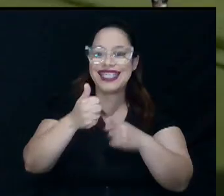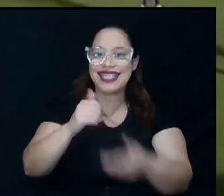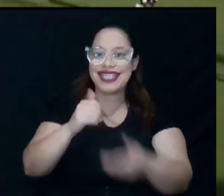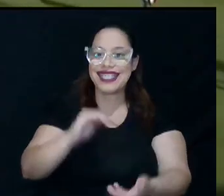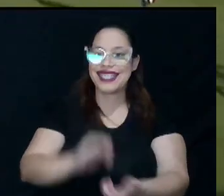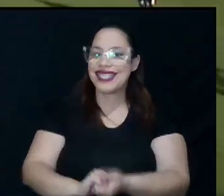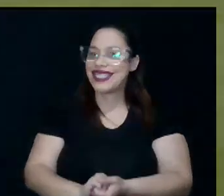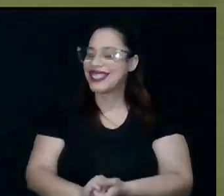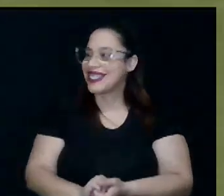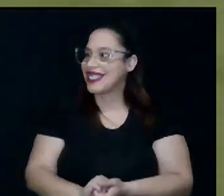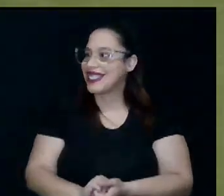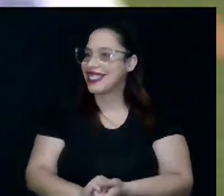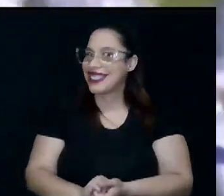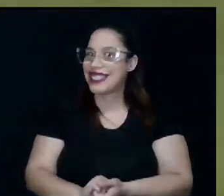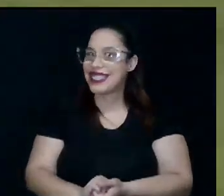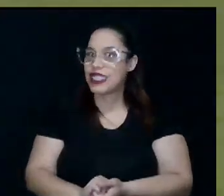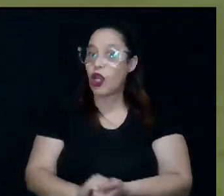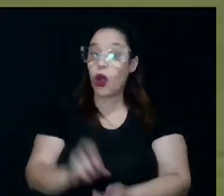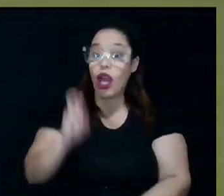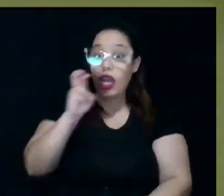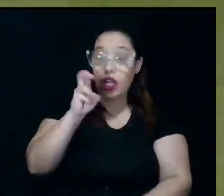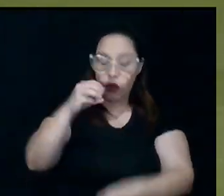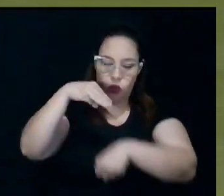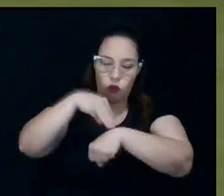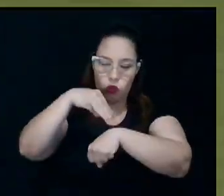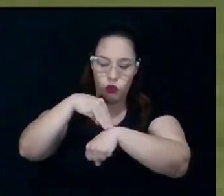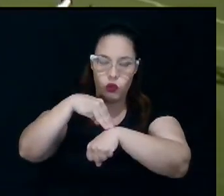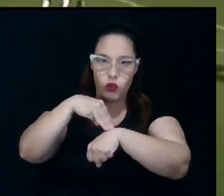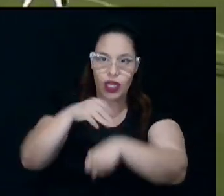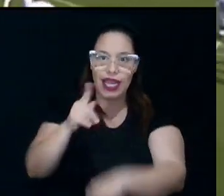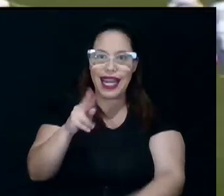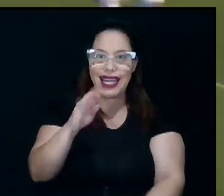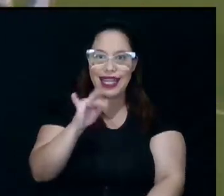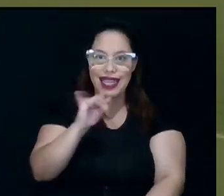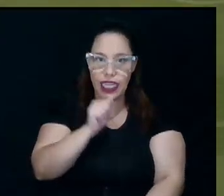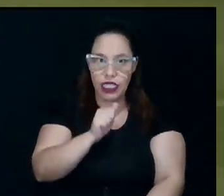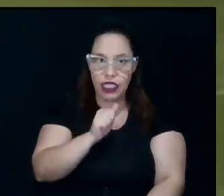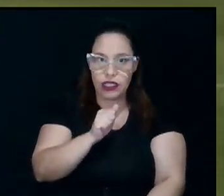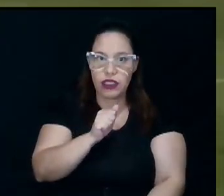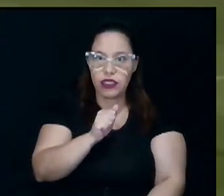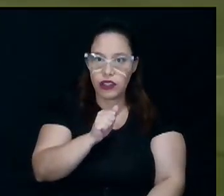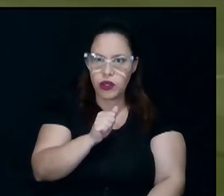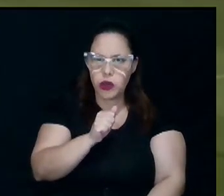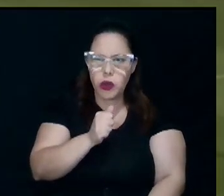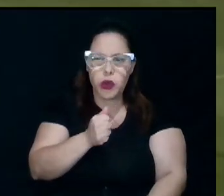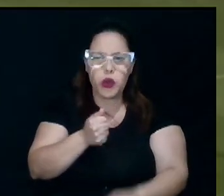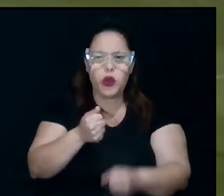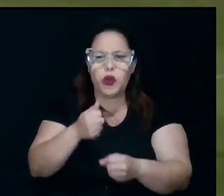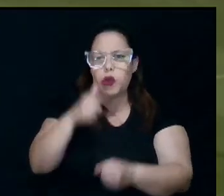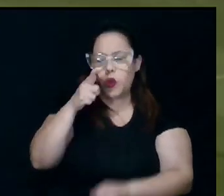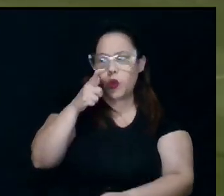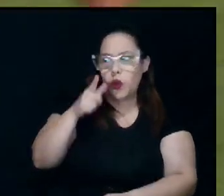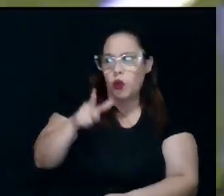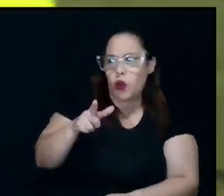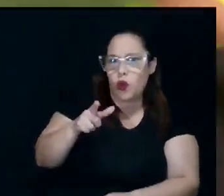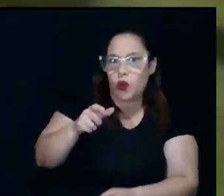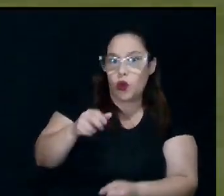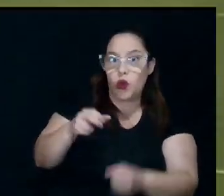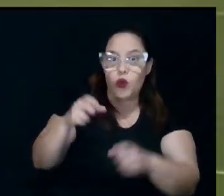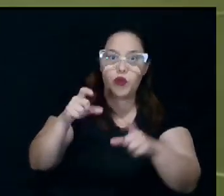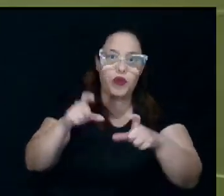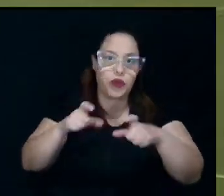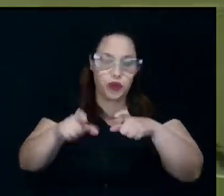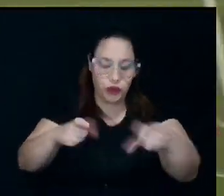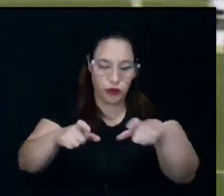Logo aos 5 minutos, Garcês teve liberdade, arriscou e a bola caprichosamente acertou